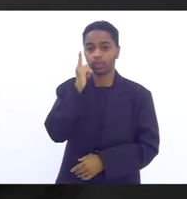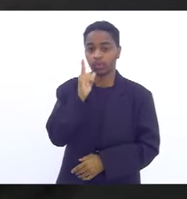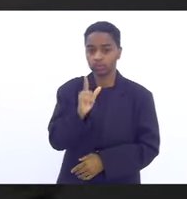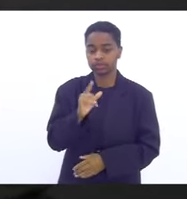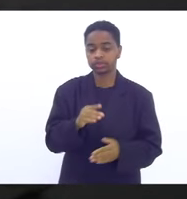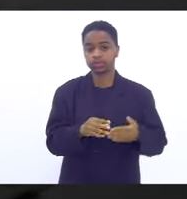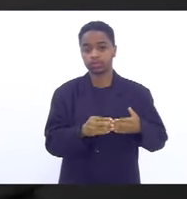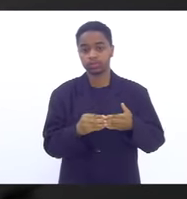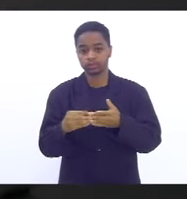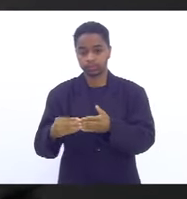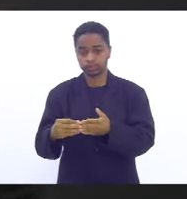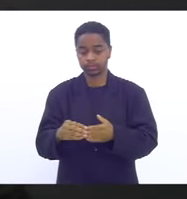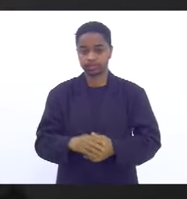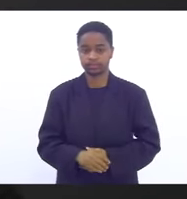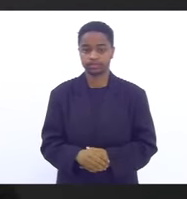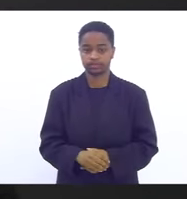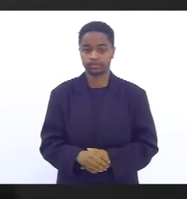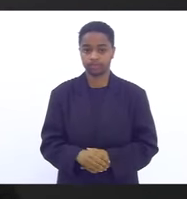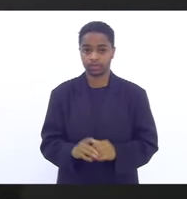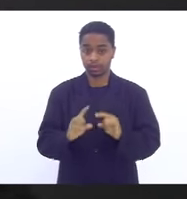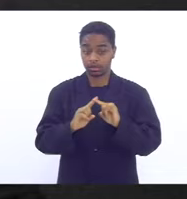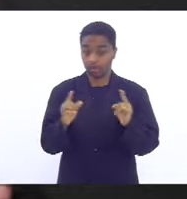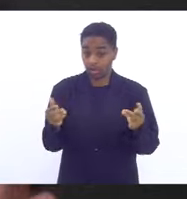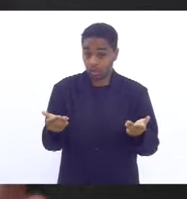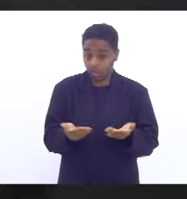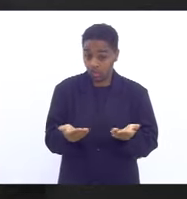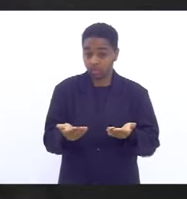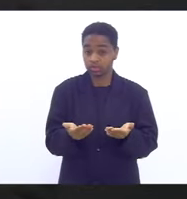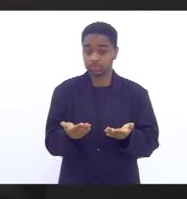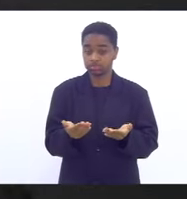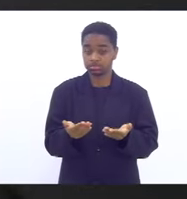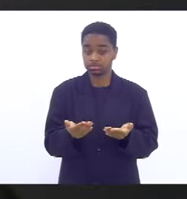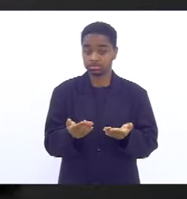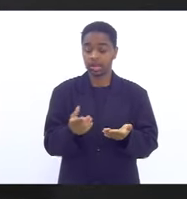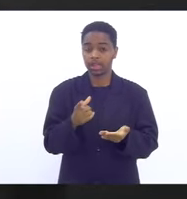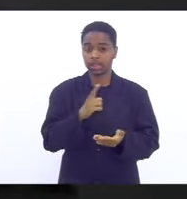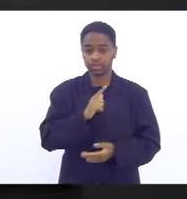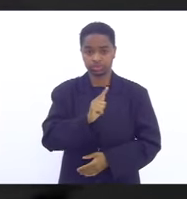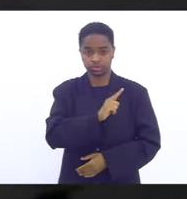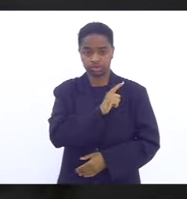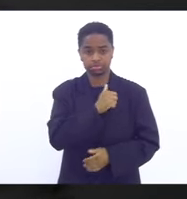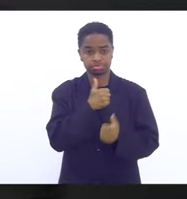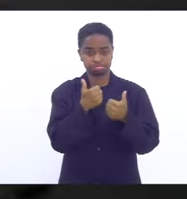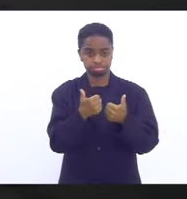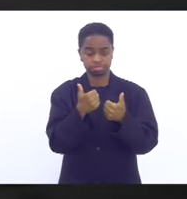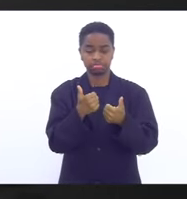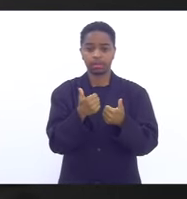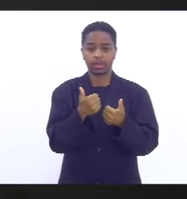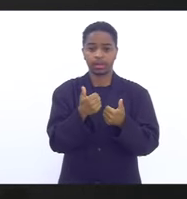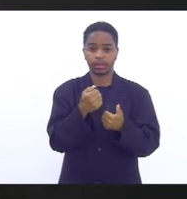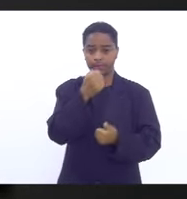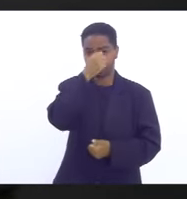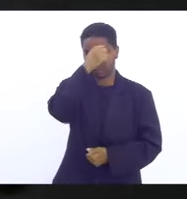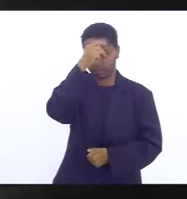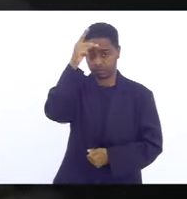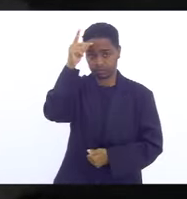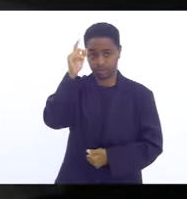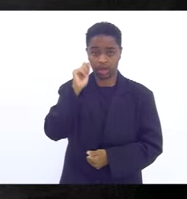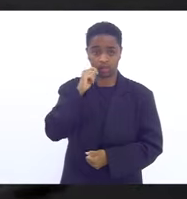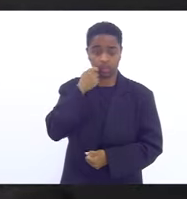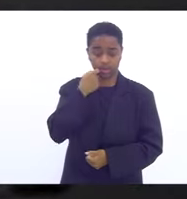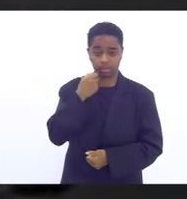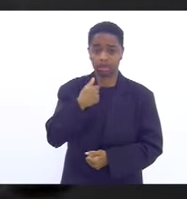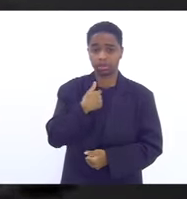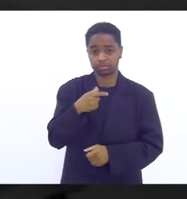conduzir. Hoje, temos um belo gestor, que é o prefeito Eduardo Paes. Vou encaminhar para